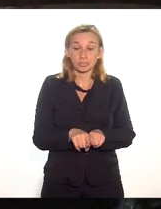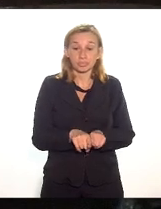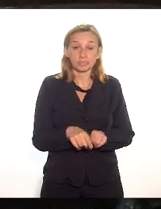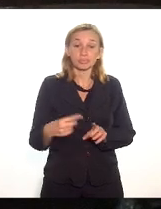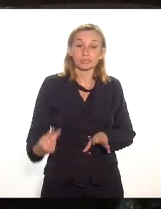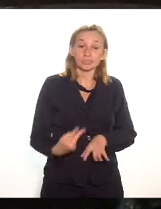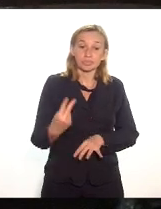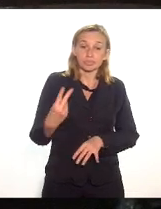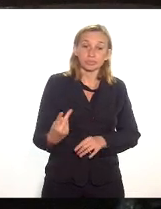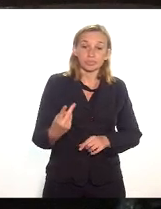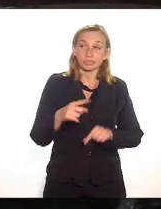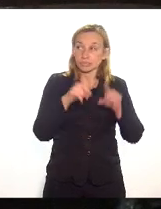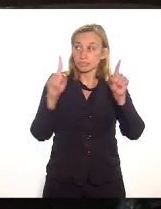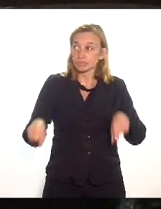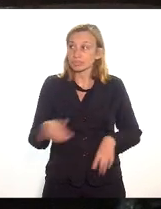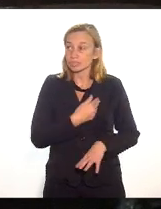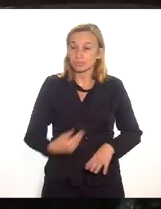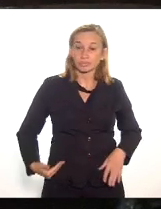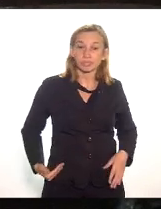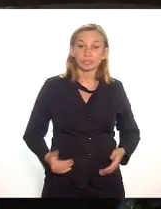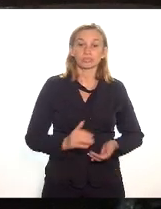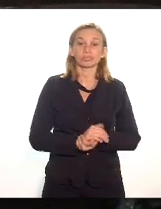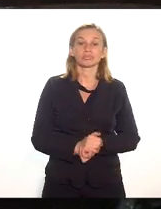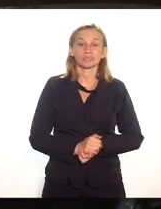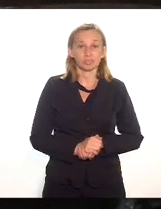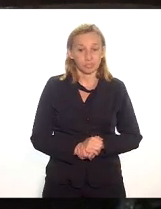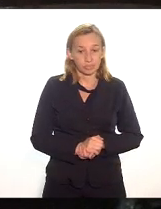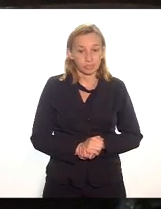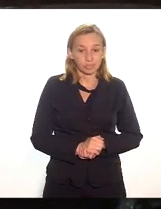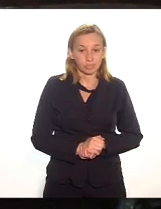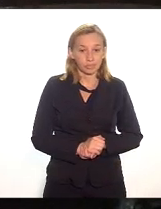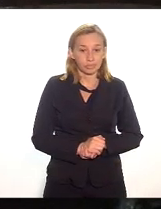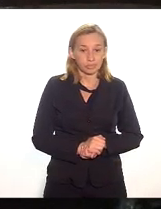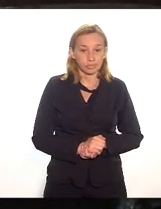valorização dos servidores públicos tão essenciais.